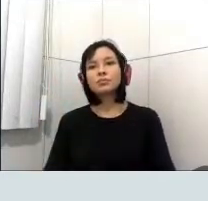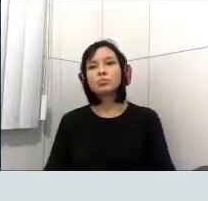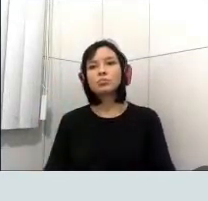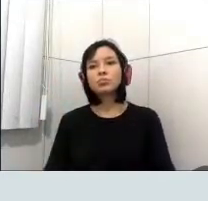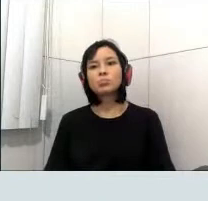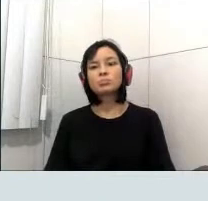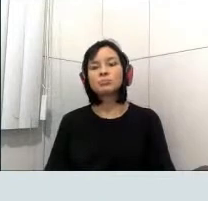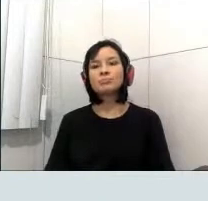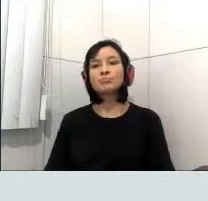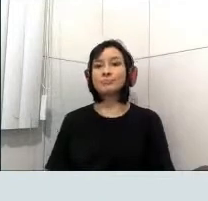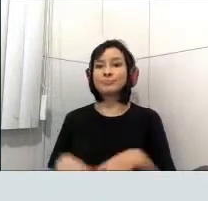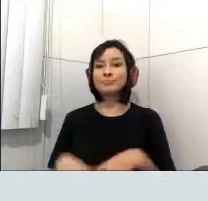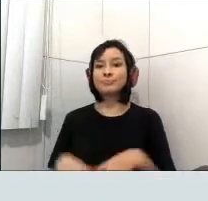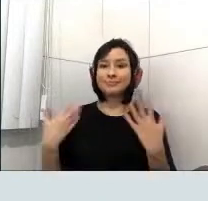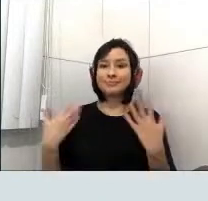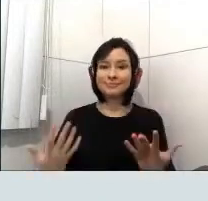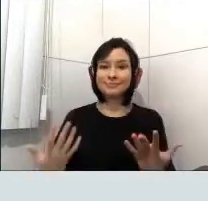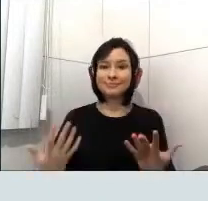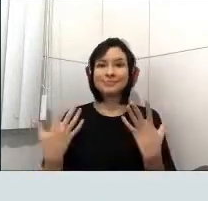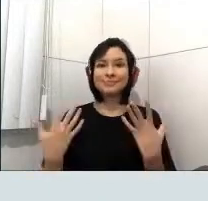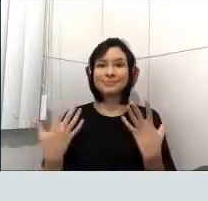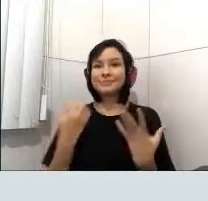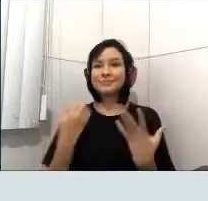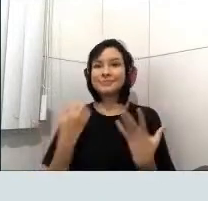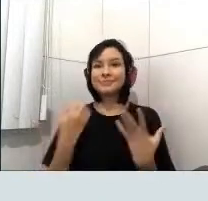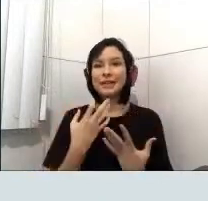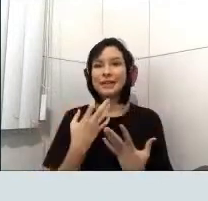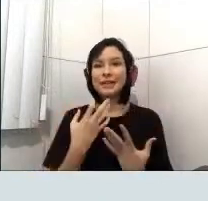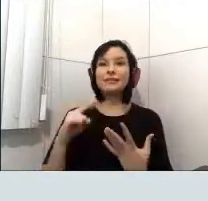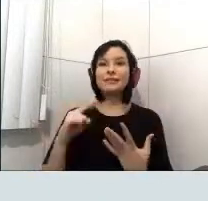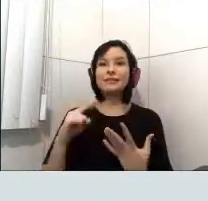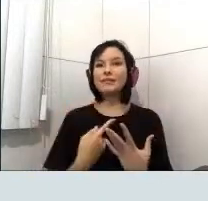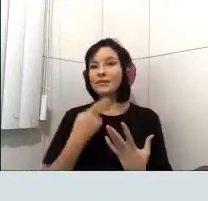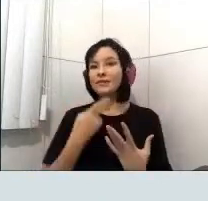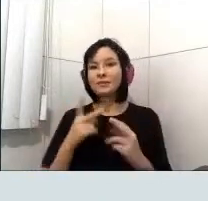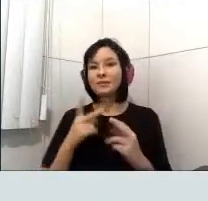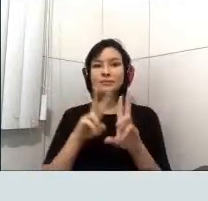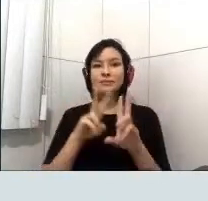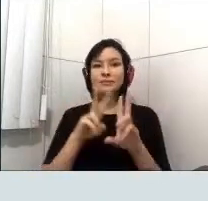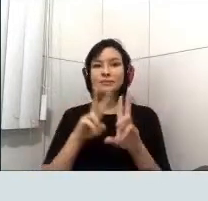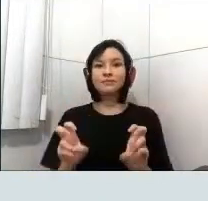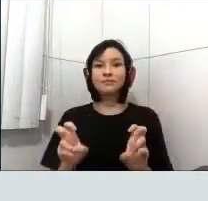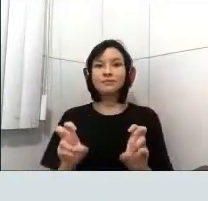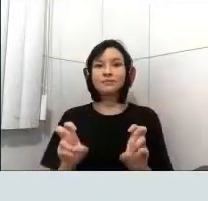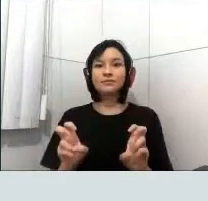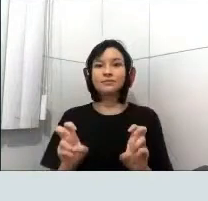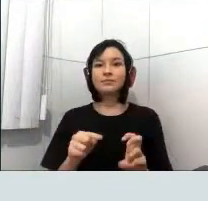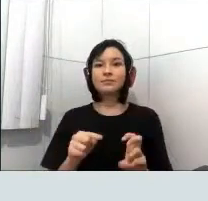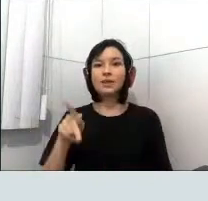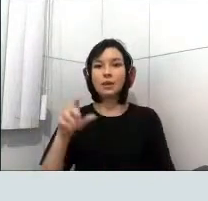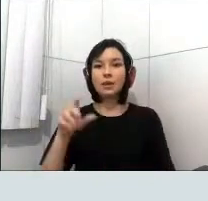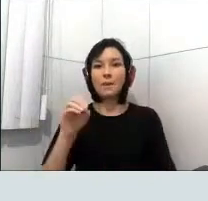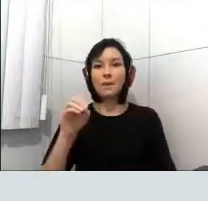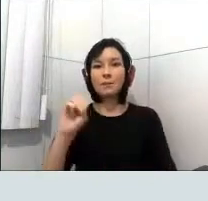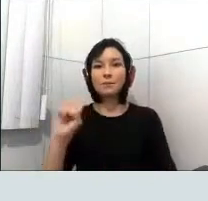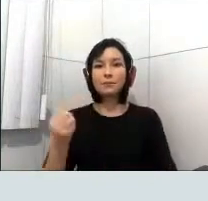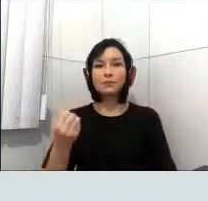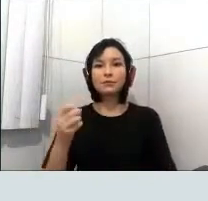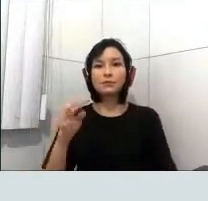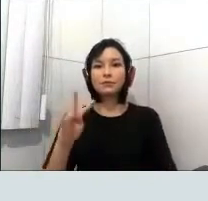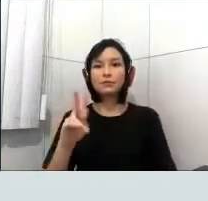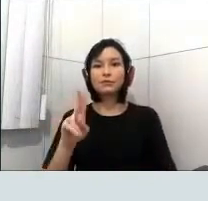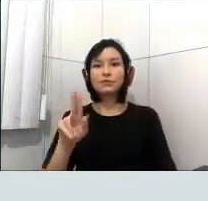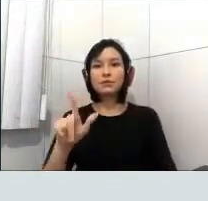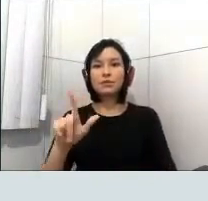Bom, quando nós estamos falando sobre postulados, nós